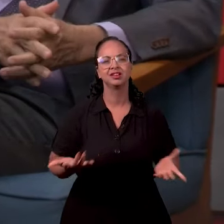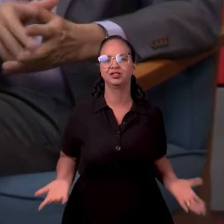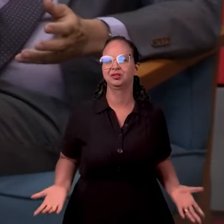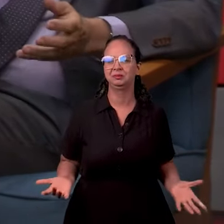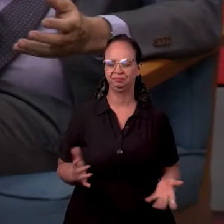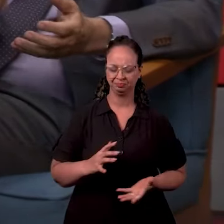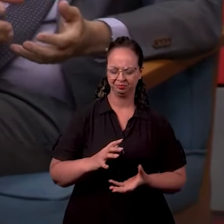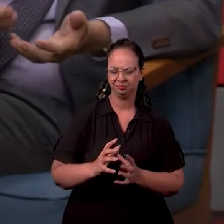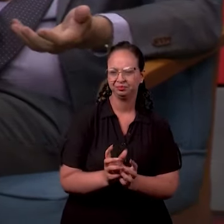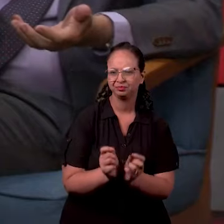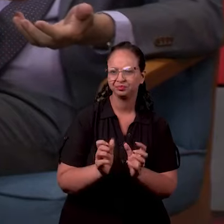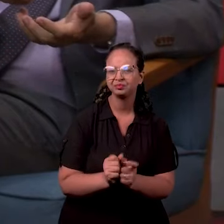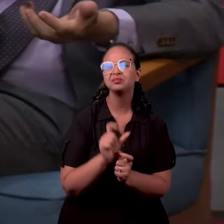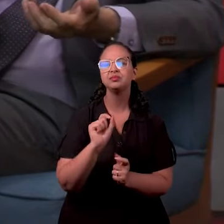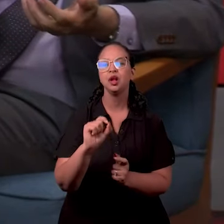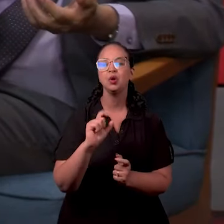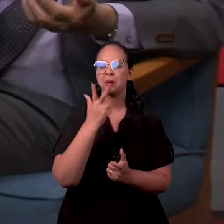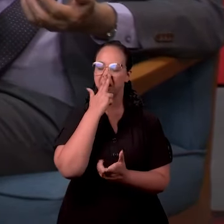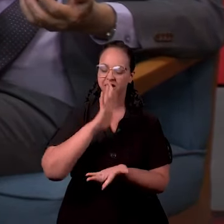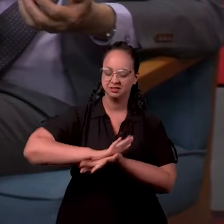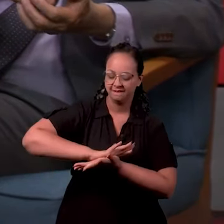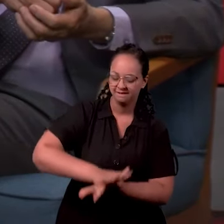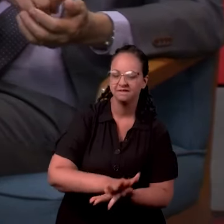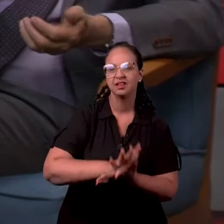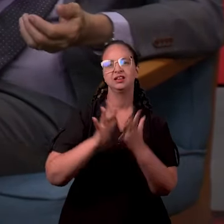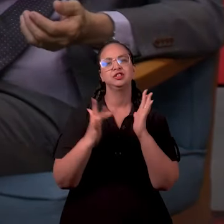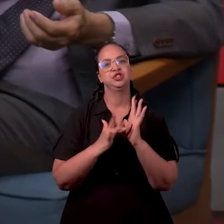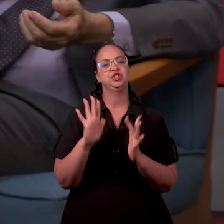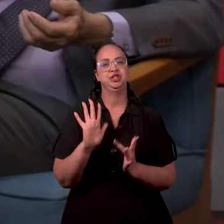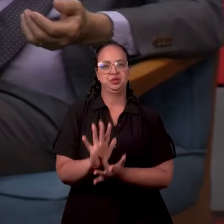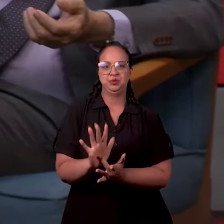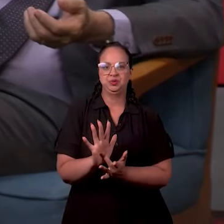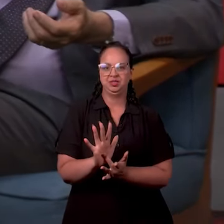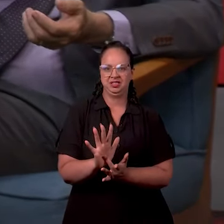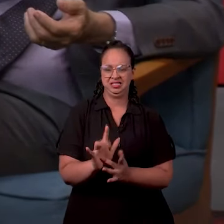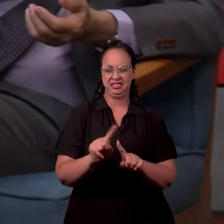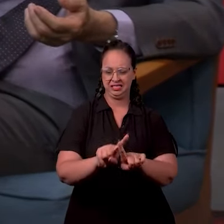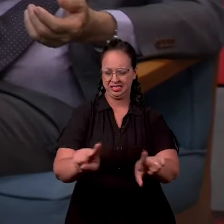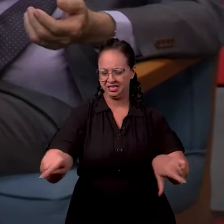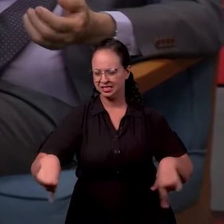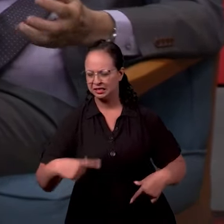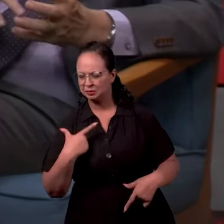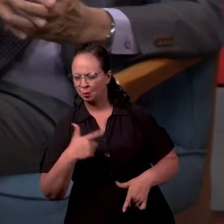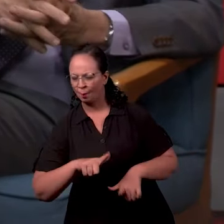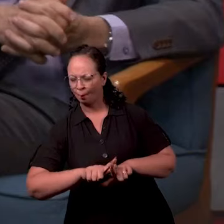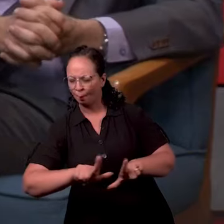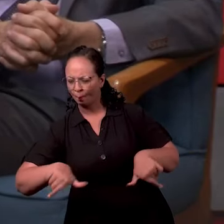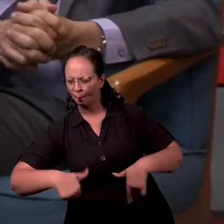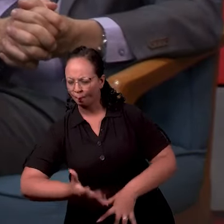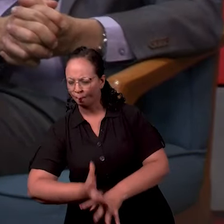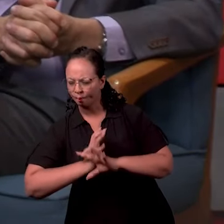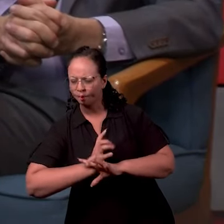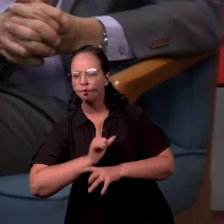profético. Aquele velo ali é Jesus e o seu sacrifício, enquanto a eira, o mundo estava todo